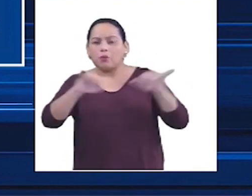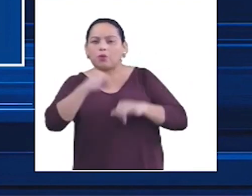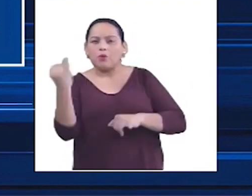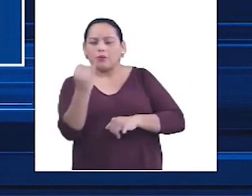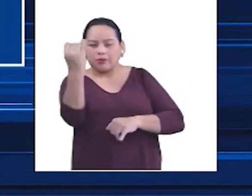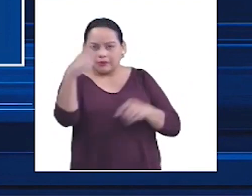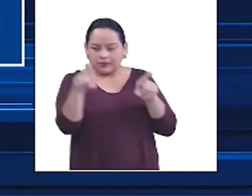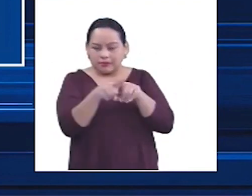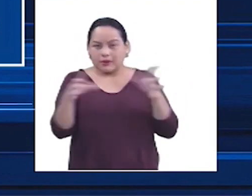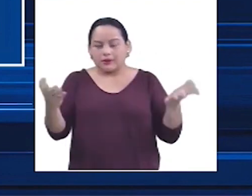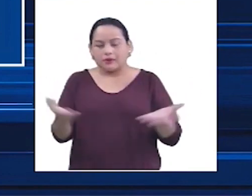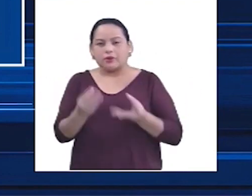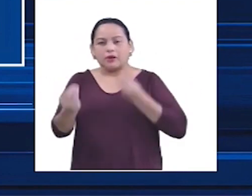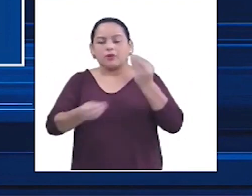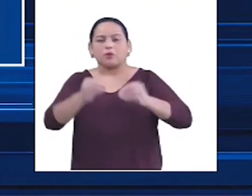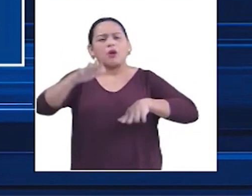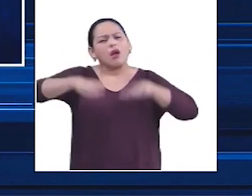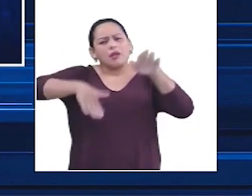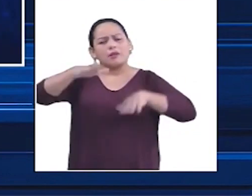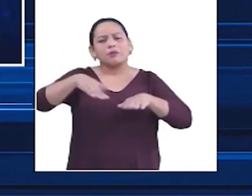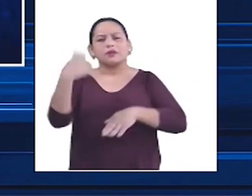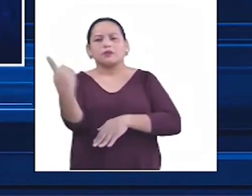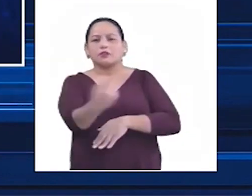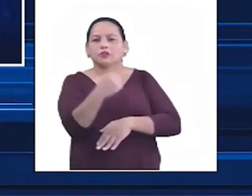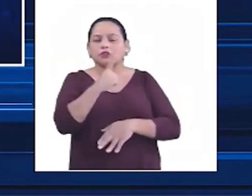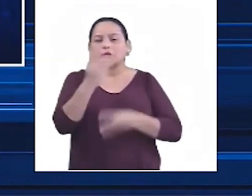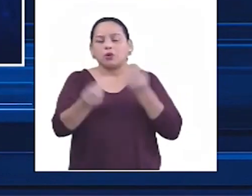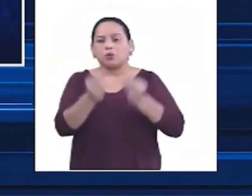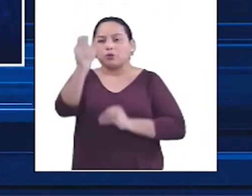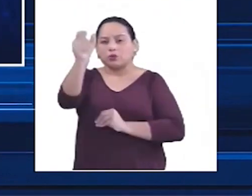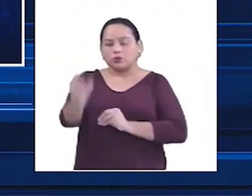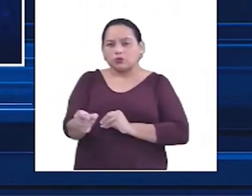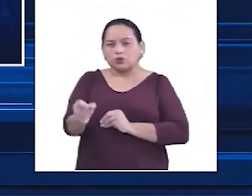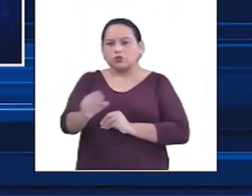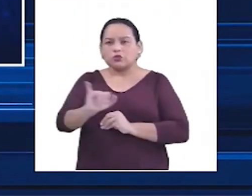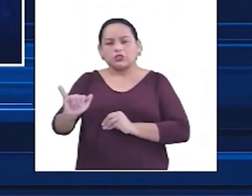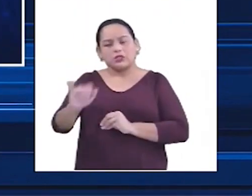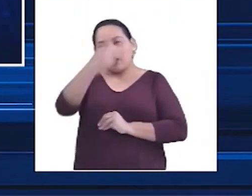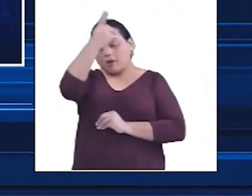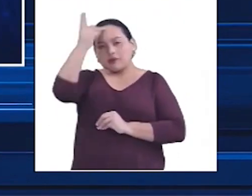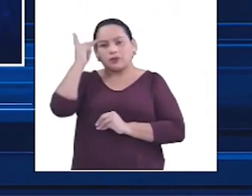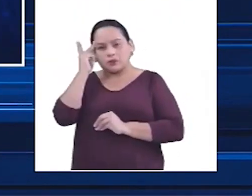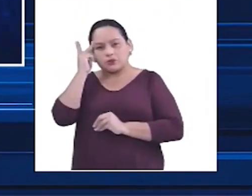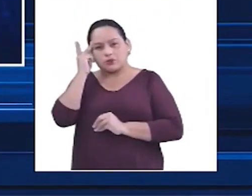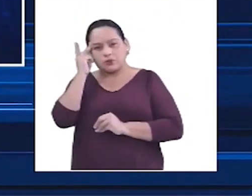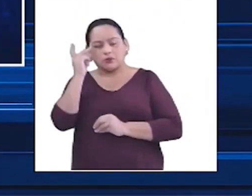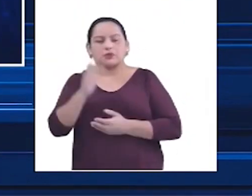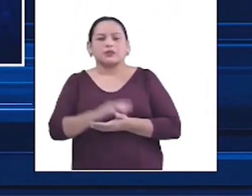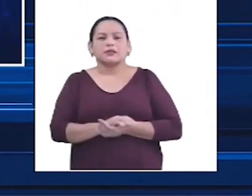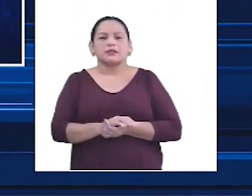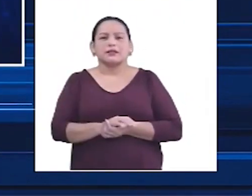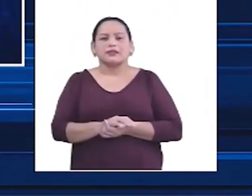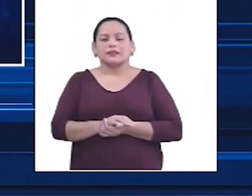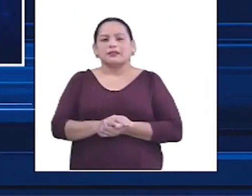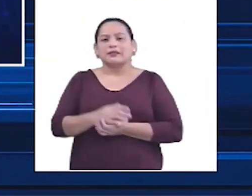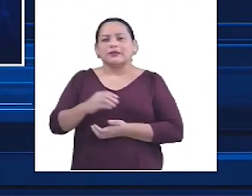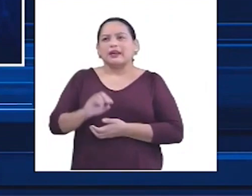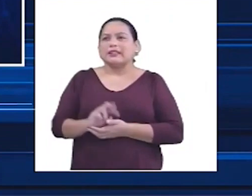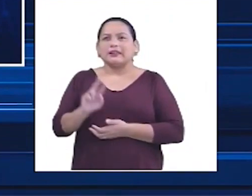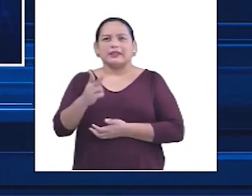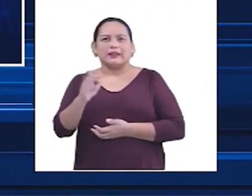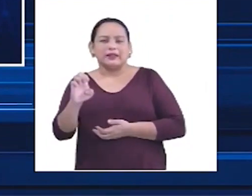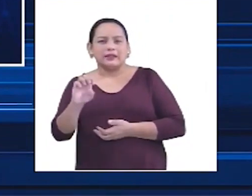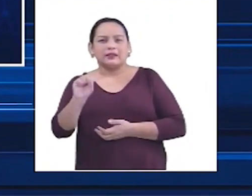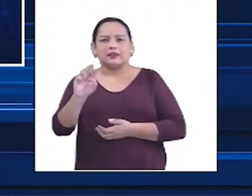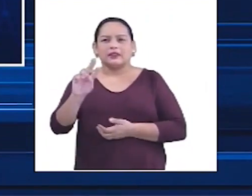importante: independentemente se eu tenho, se o sujeito for uma pessoa, I, you, he, she, it, né? Um pronome pessoal,